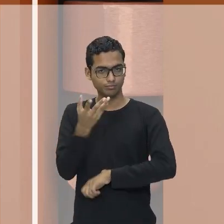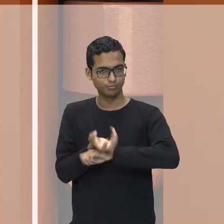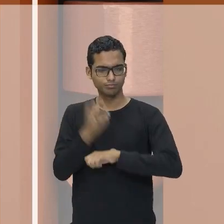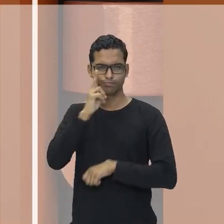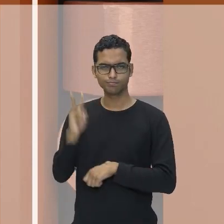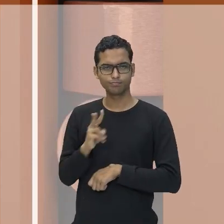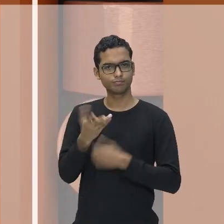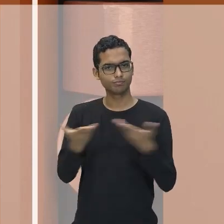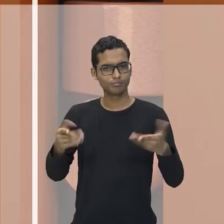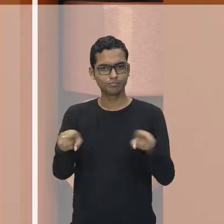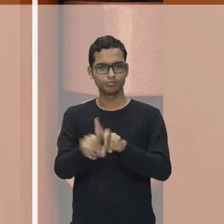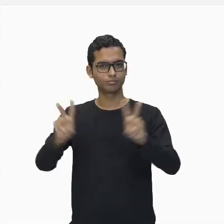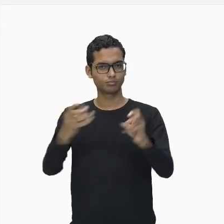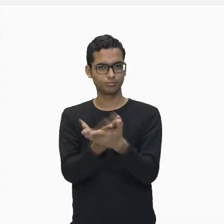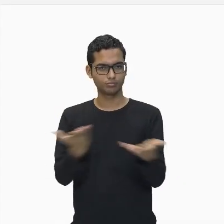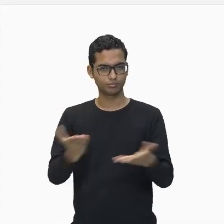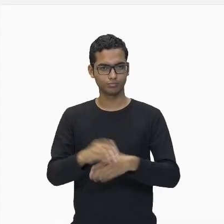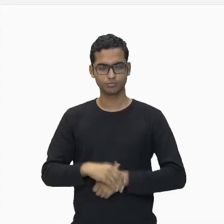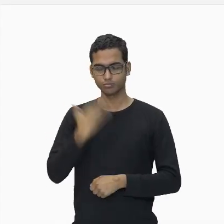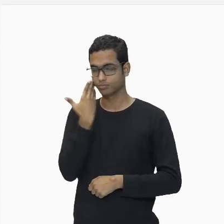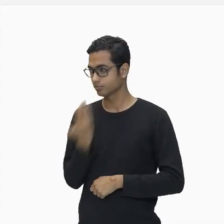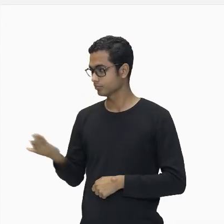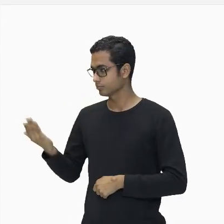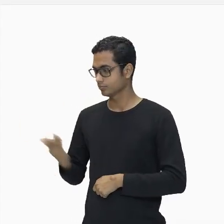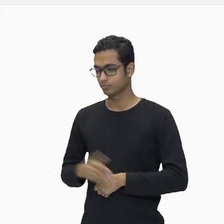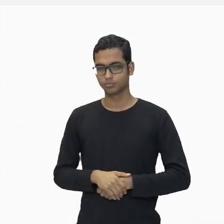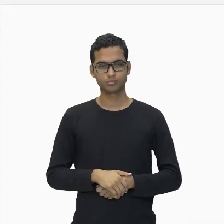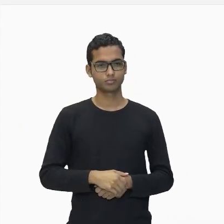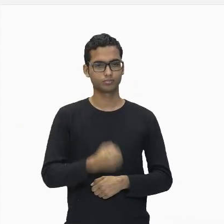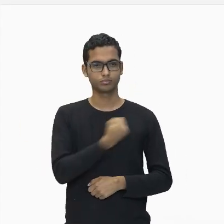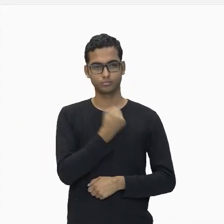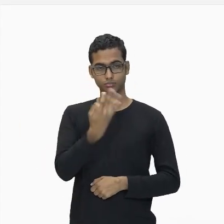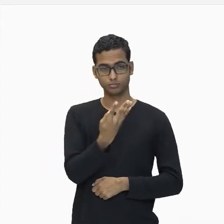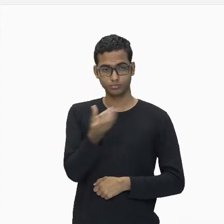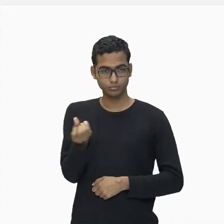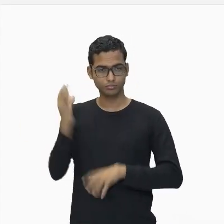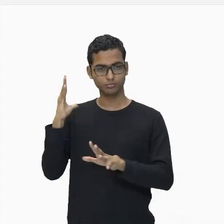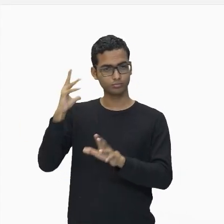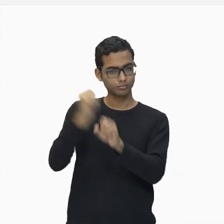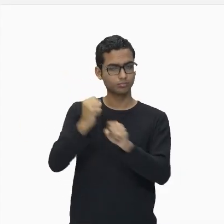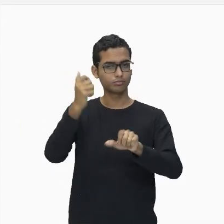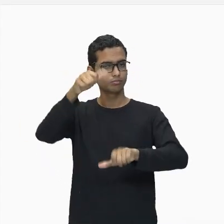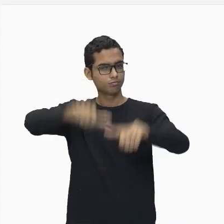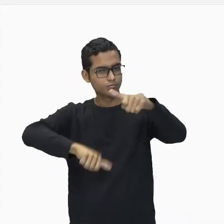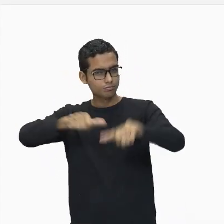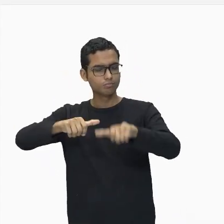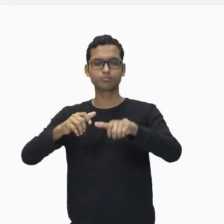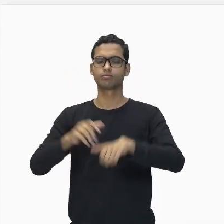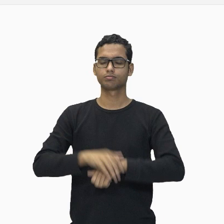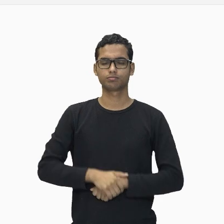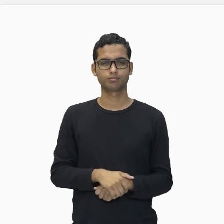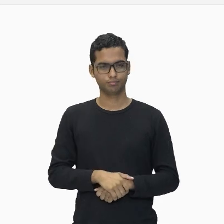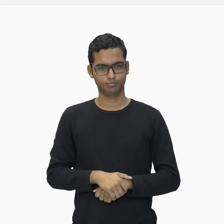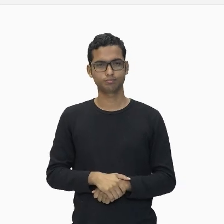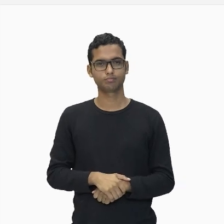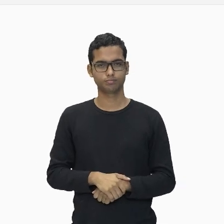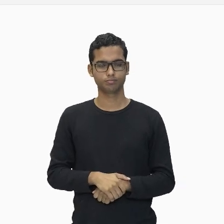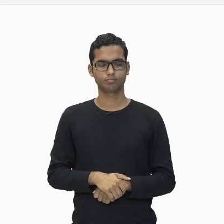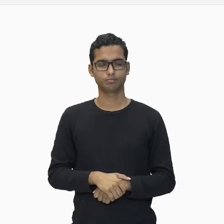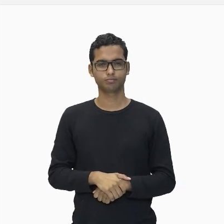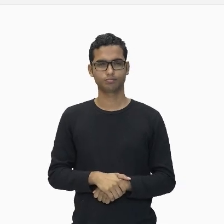Vamos então a ela, o tema de nossa aula. Aula de número 46, a nossa aula de revisão para